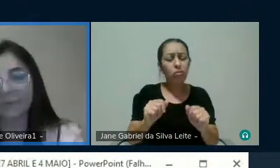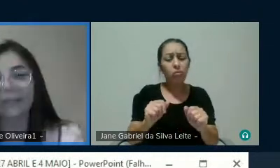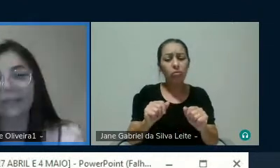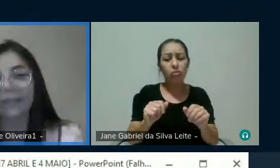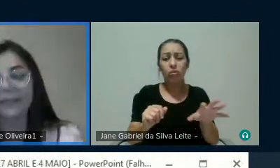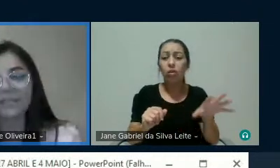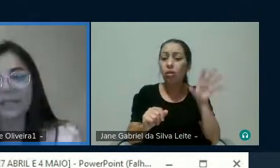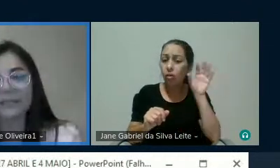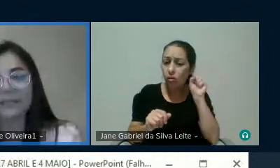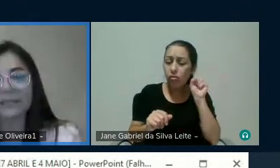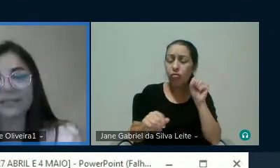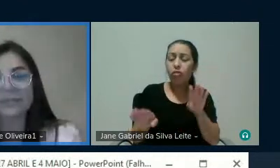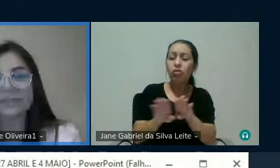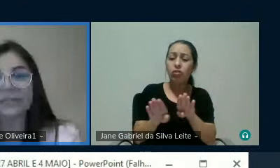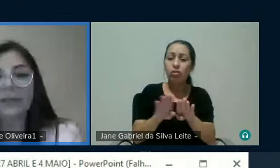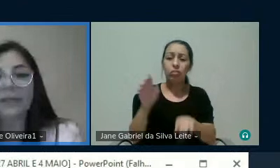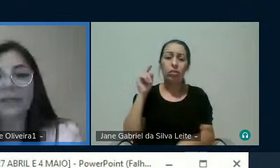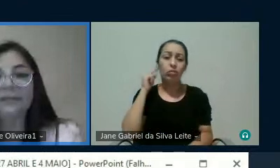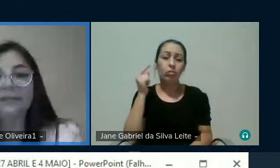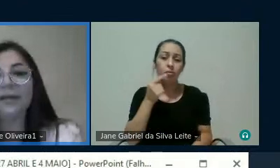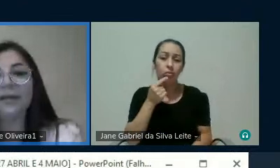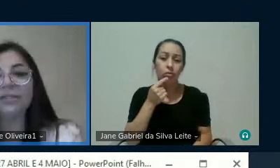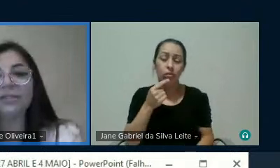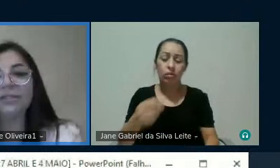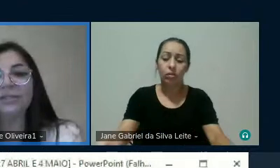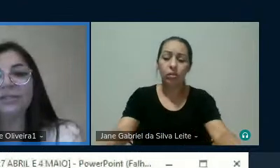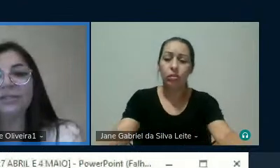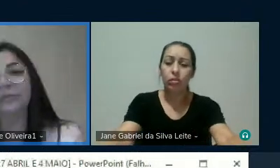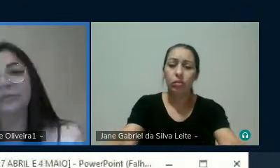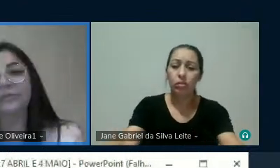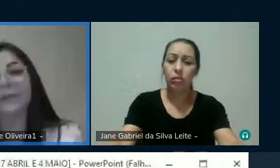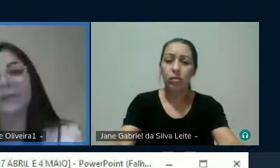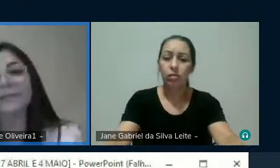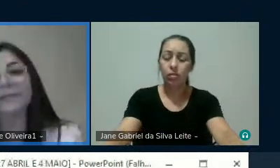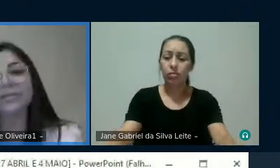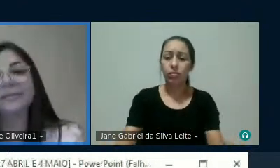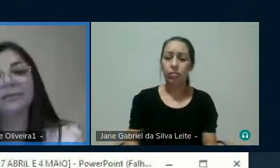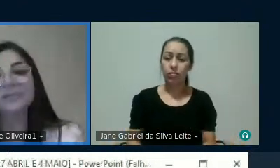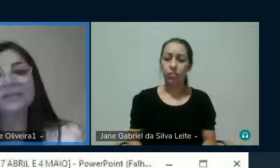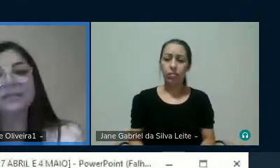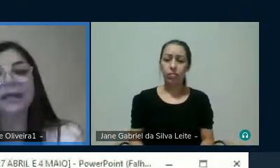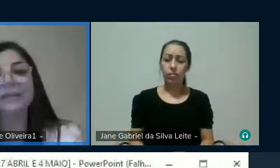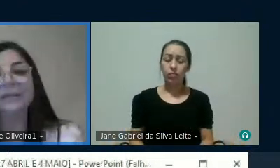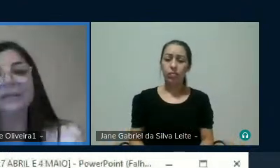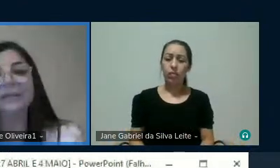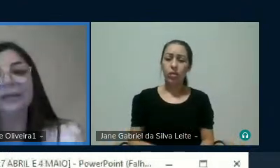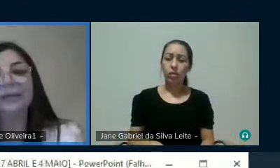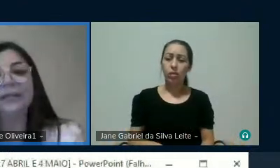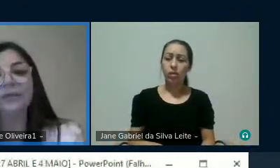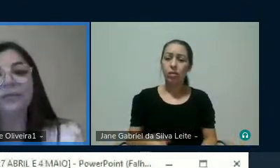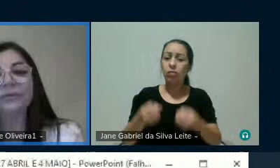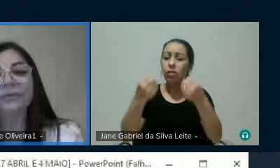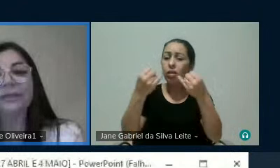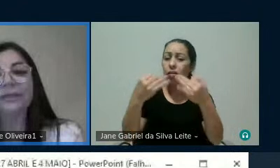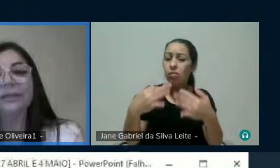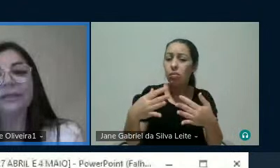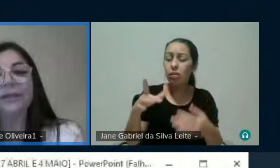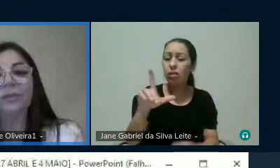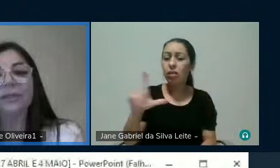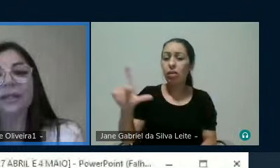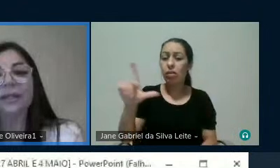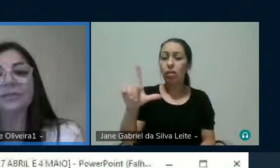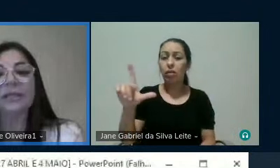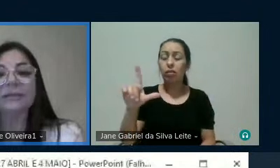legendas. Então, ela diz, a Sutton Spence diz que para ser considerada a literatura da comunidade surda, a literatura